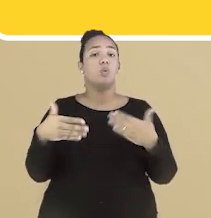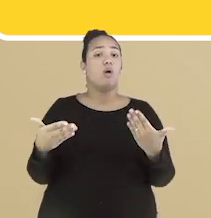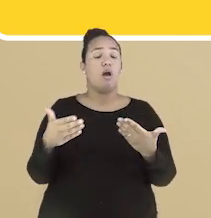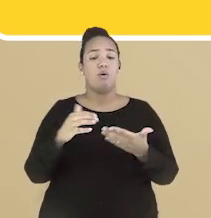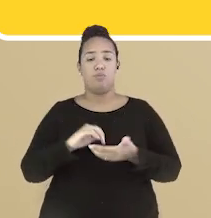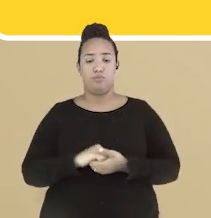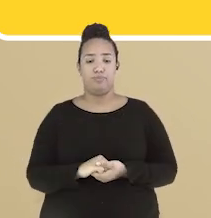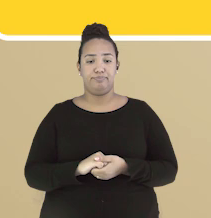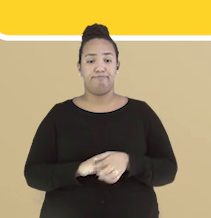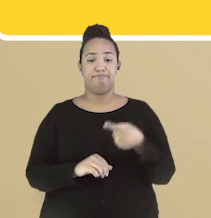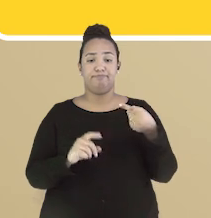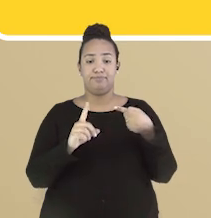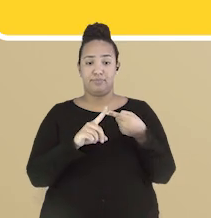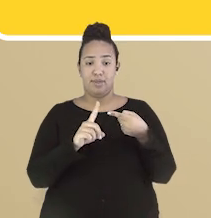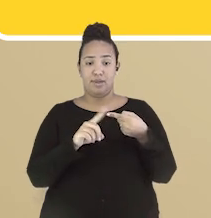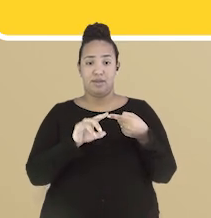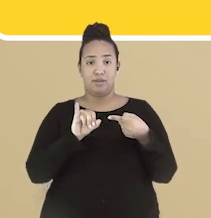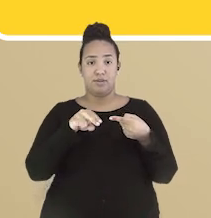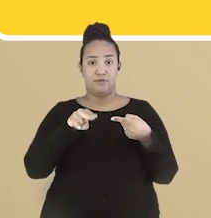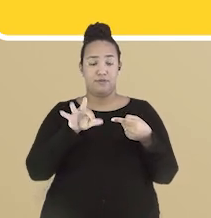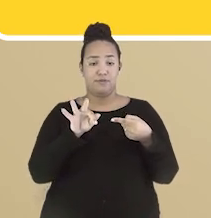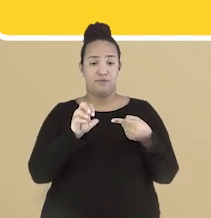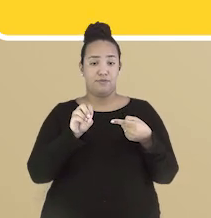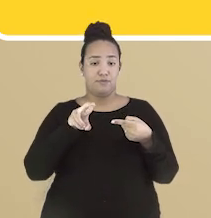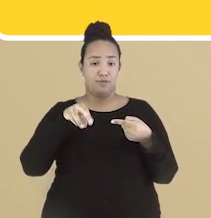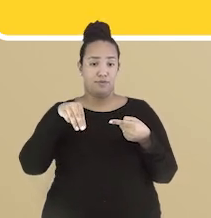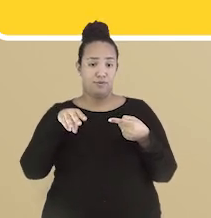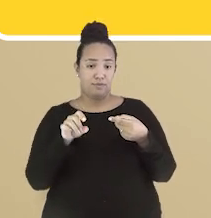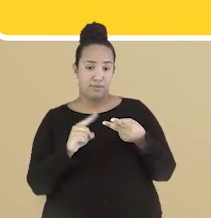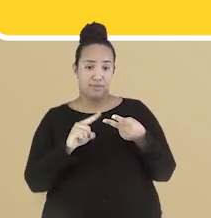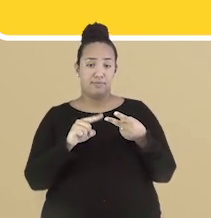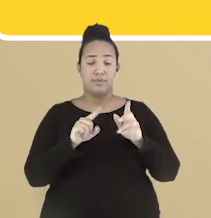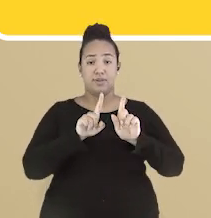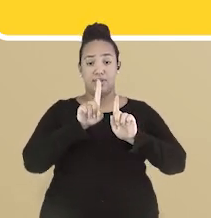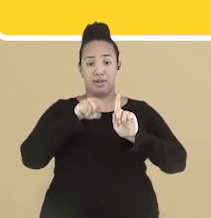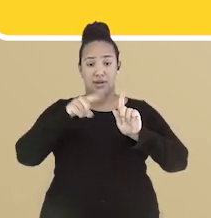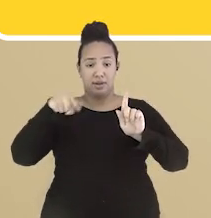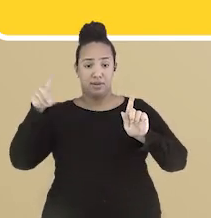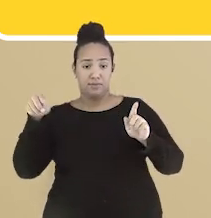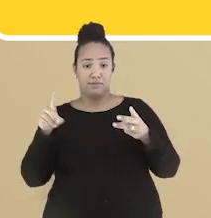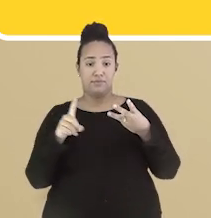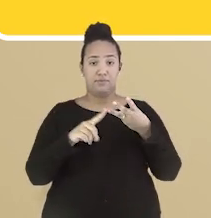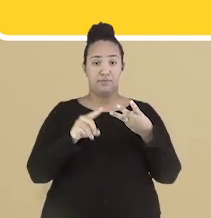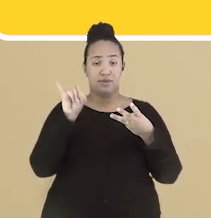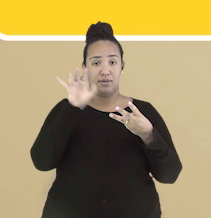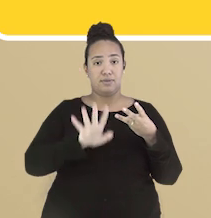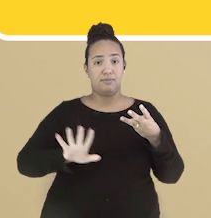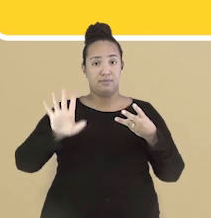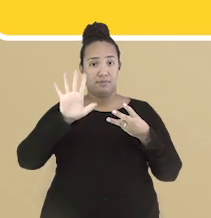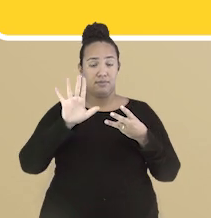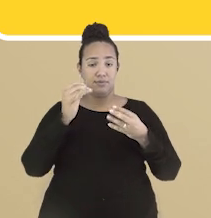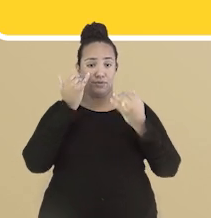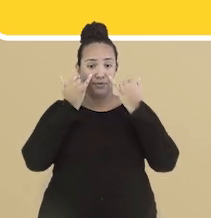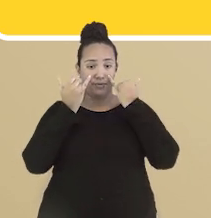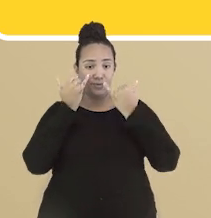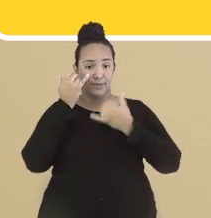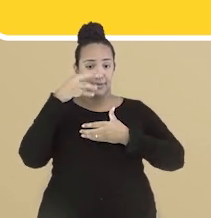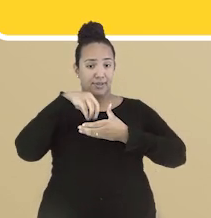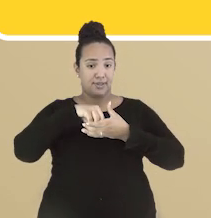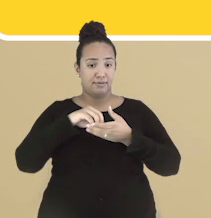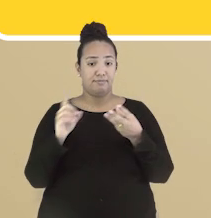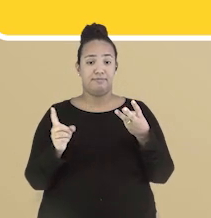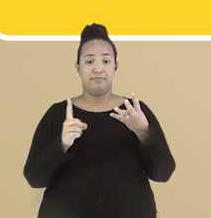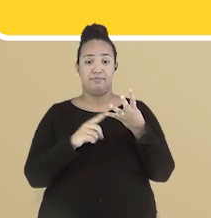material? Letra A, informe. Letra B, gráfico. Letra C,